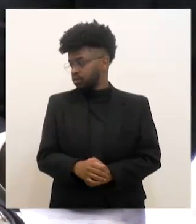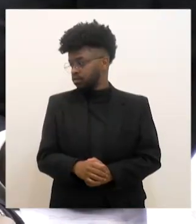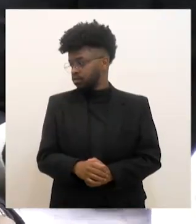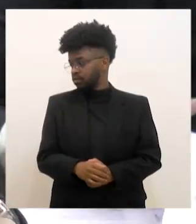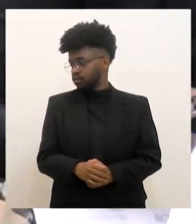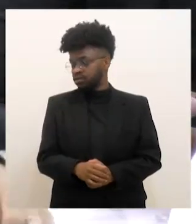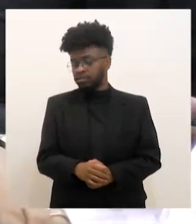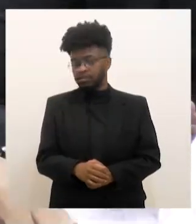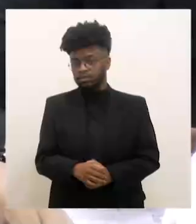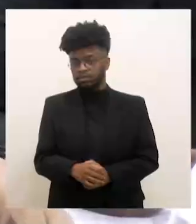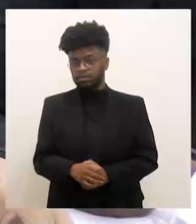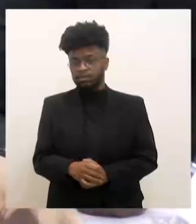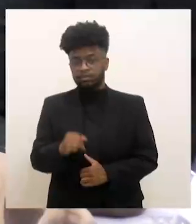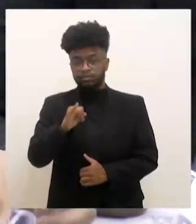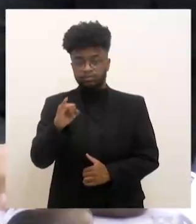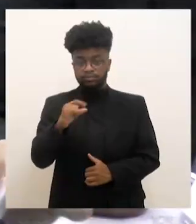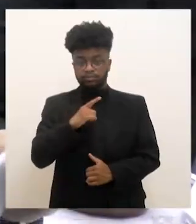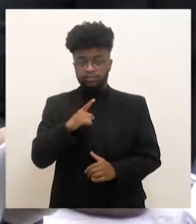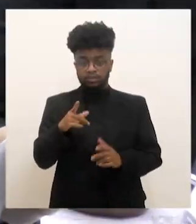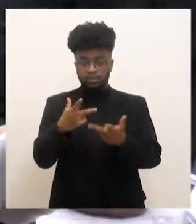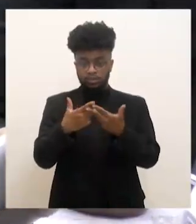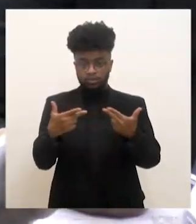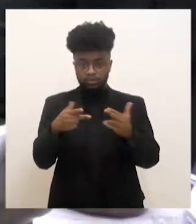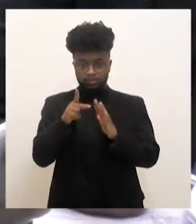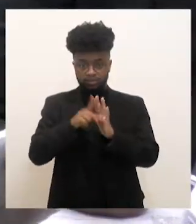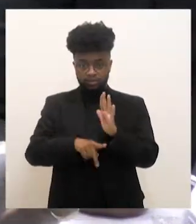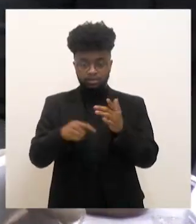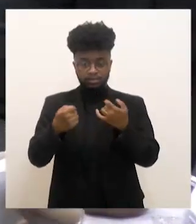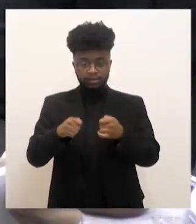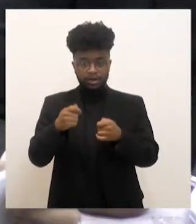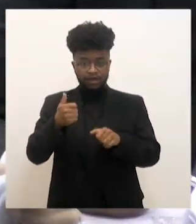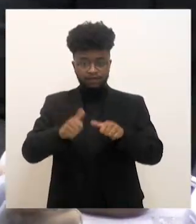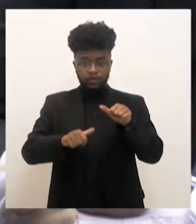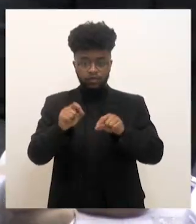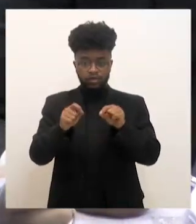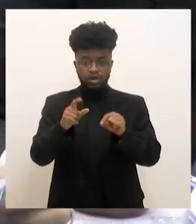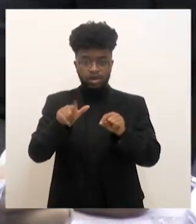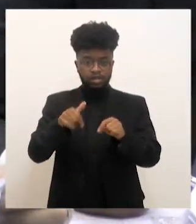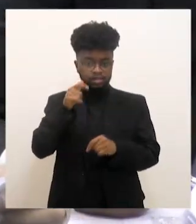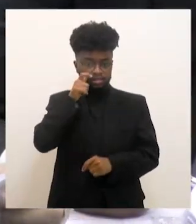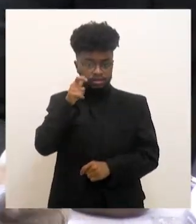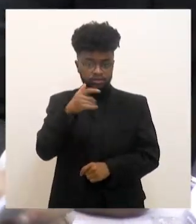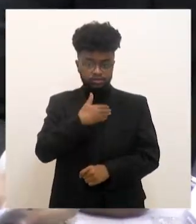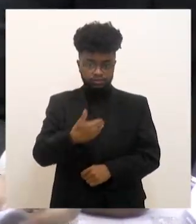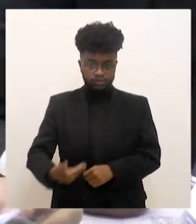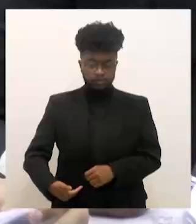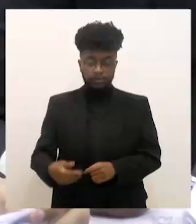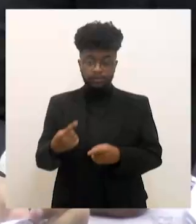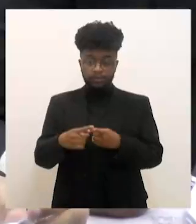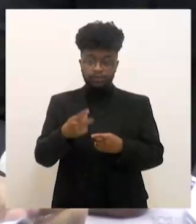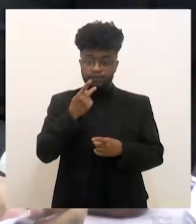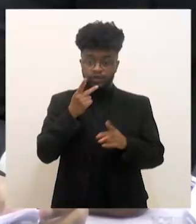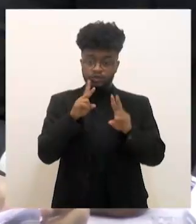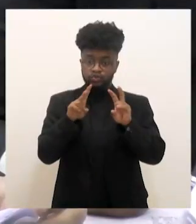se tem uma coisa desse projeto que a gente tem que levar em consideração, é o interesse público. Presidente, a gente está falando de uma